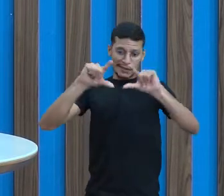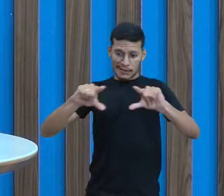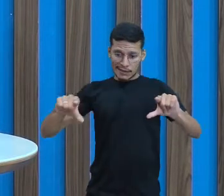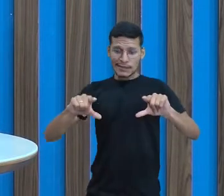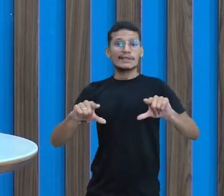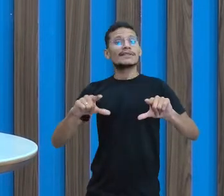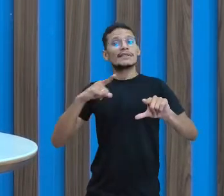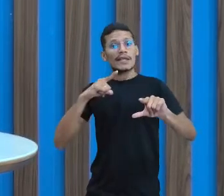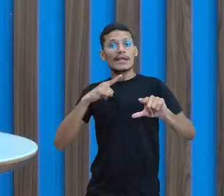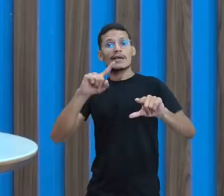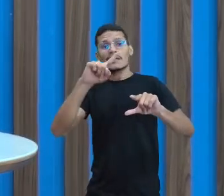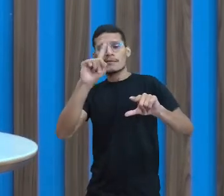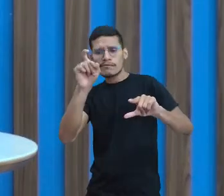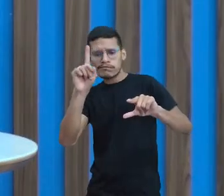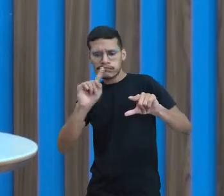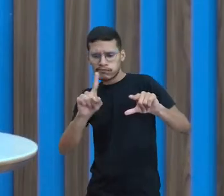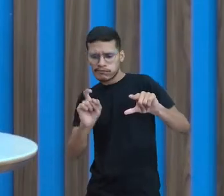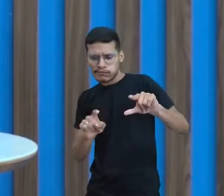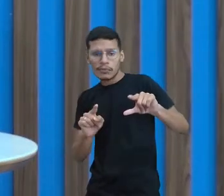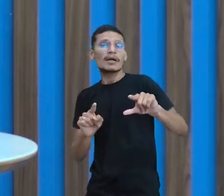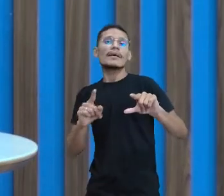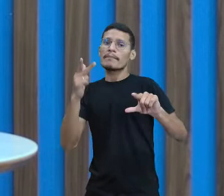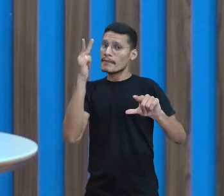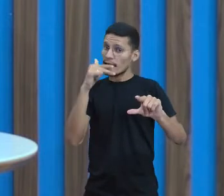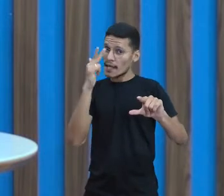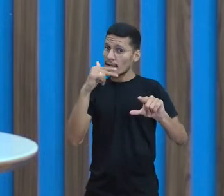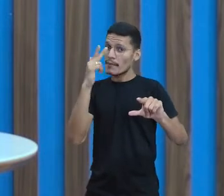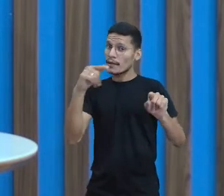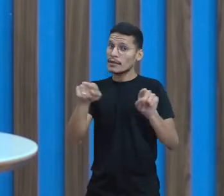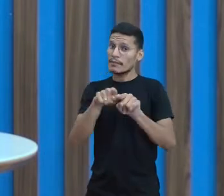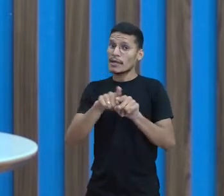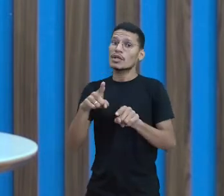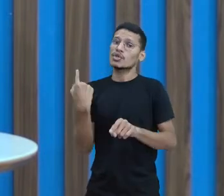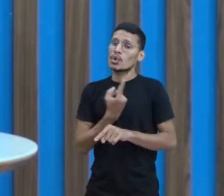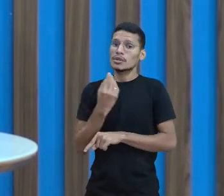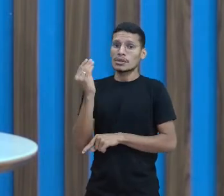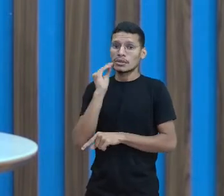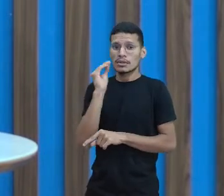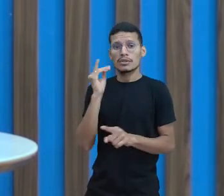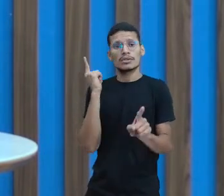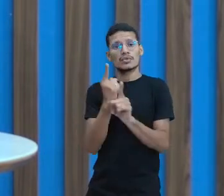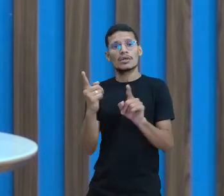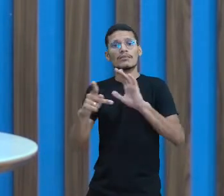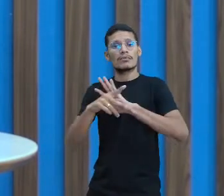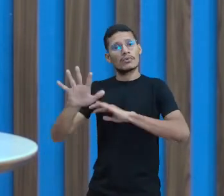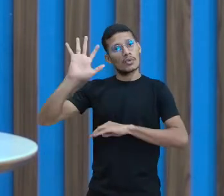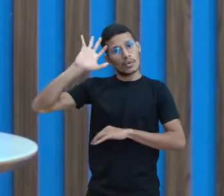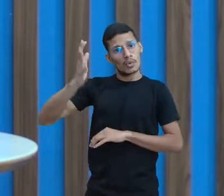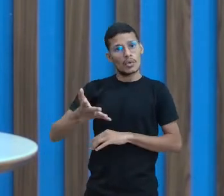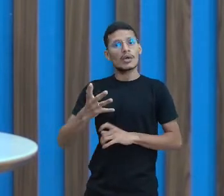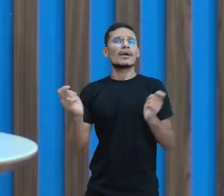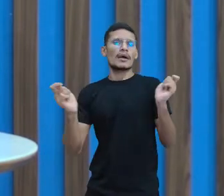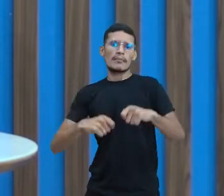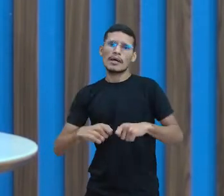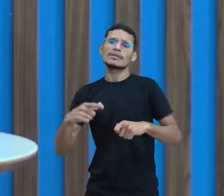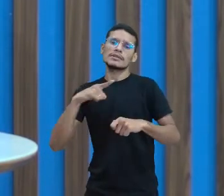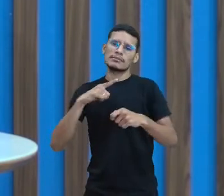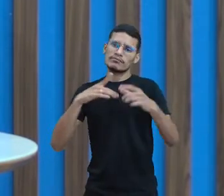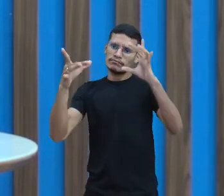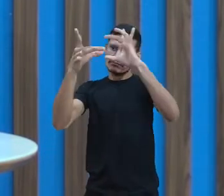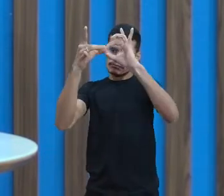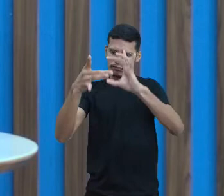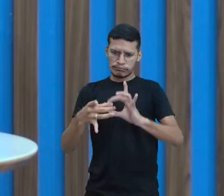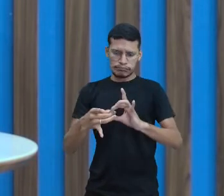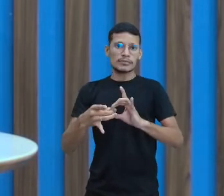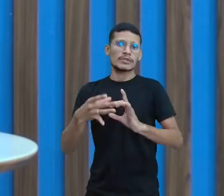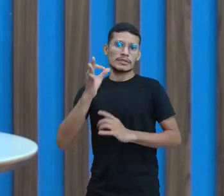as mesmas, inclusive, a gente vai ter que encontrar ou tentar encontrar uma solução que funcione nos dois ao mesmo